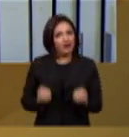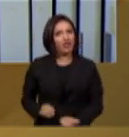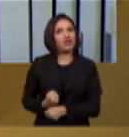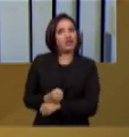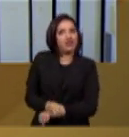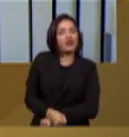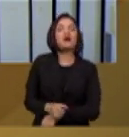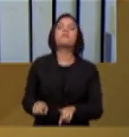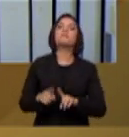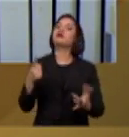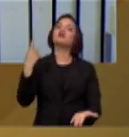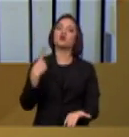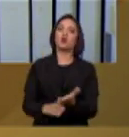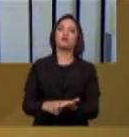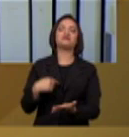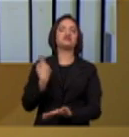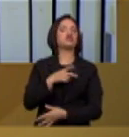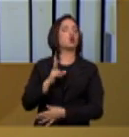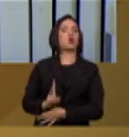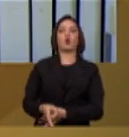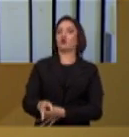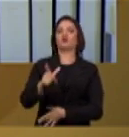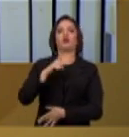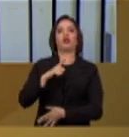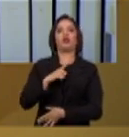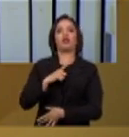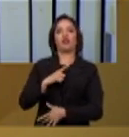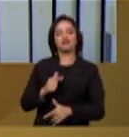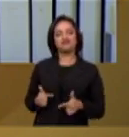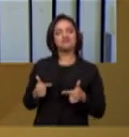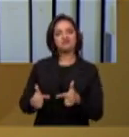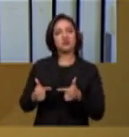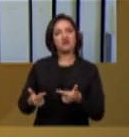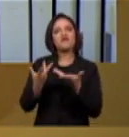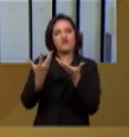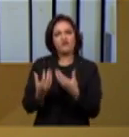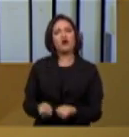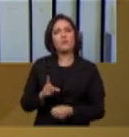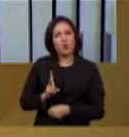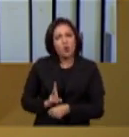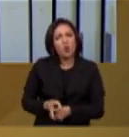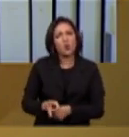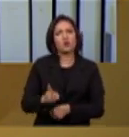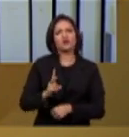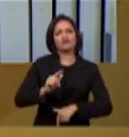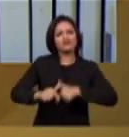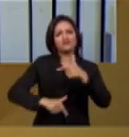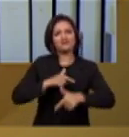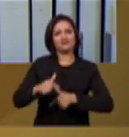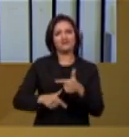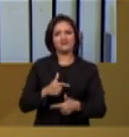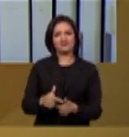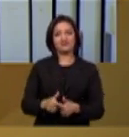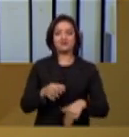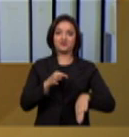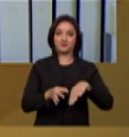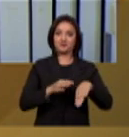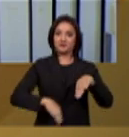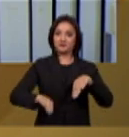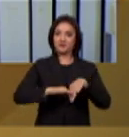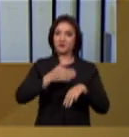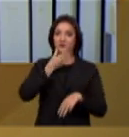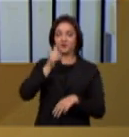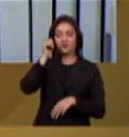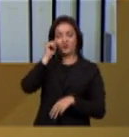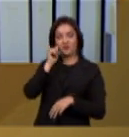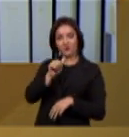compromisso, nós não renunciamos, muito pelo contrário, o enfrentamos e vamos continuar enfrentando. Às senhoras e senhores ministros, nesse período de